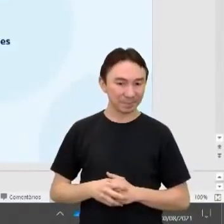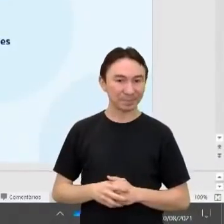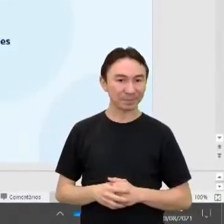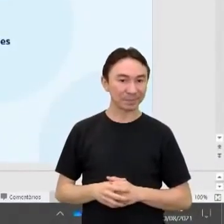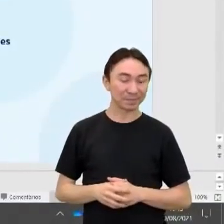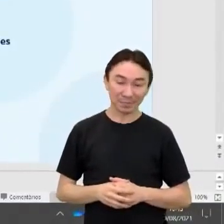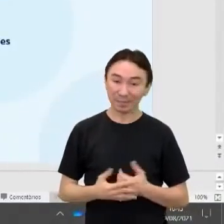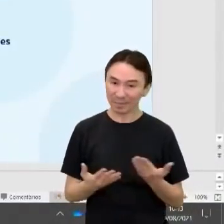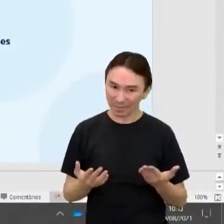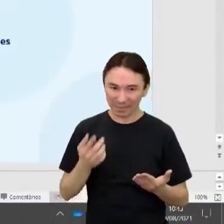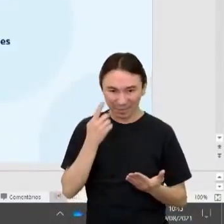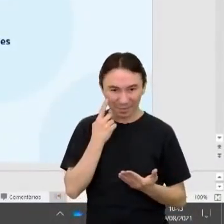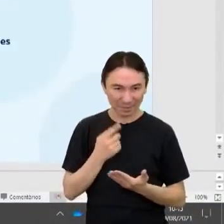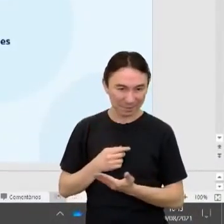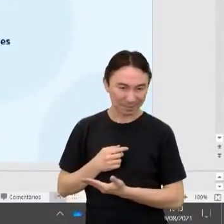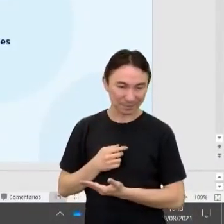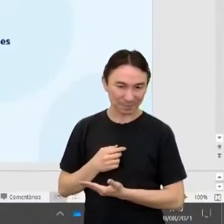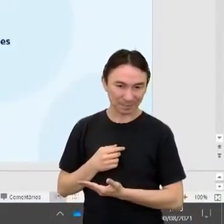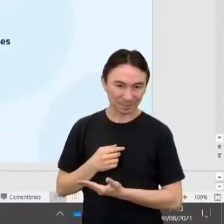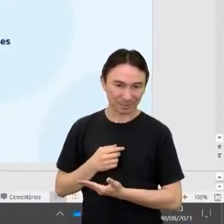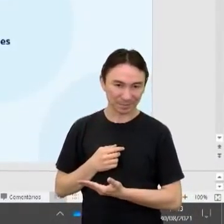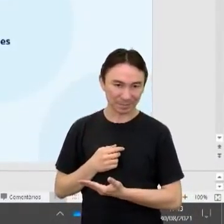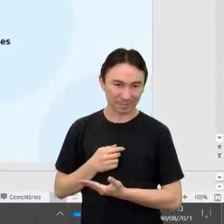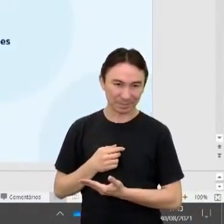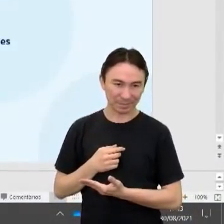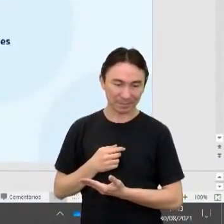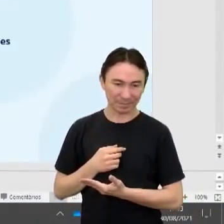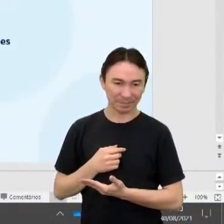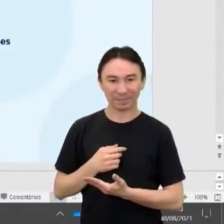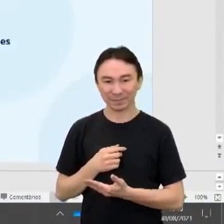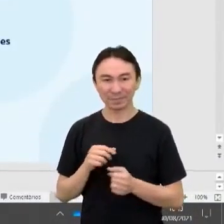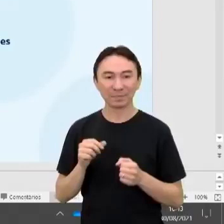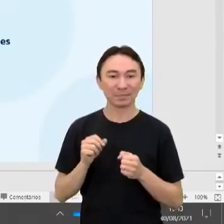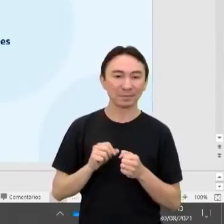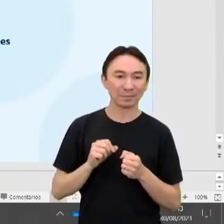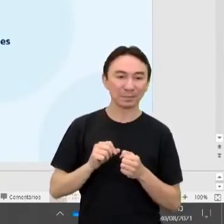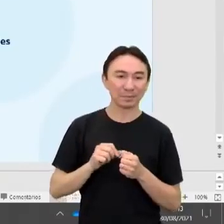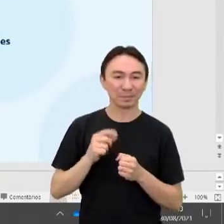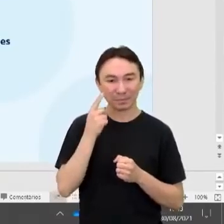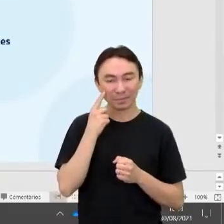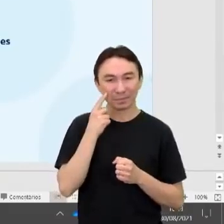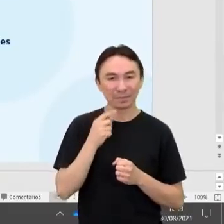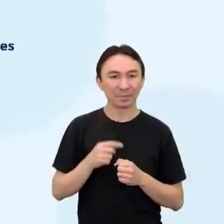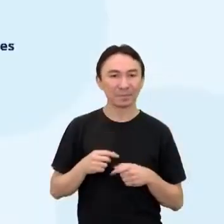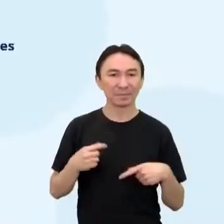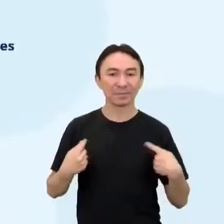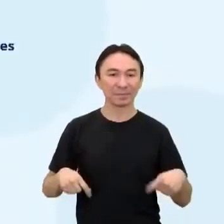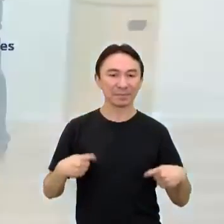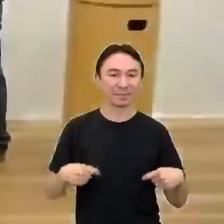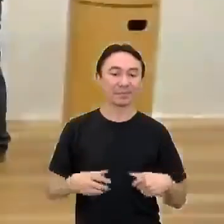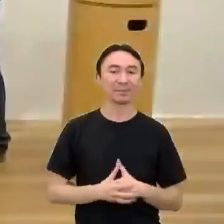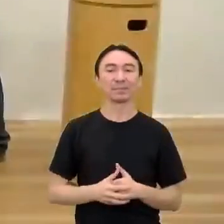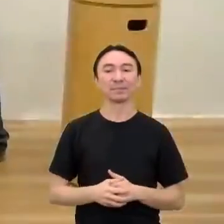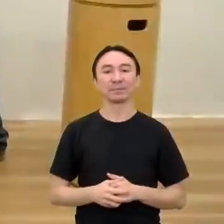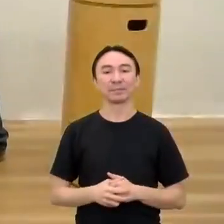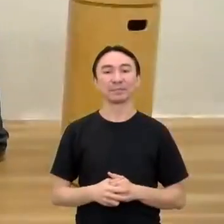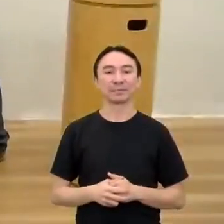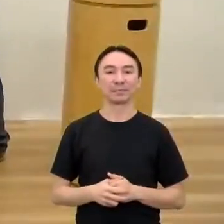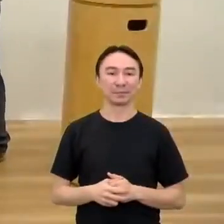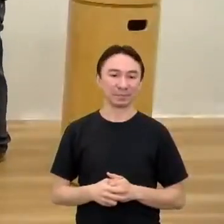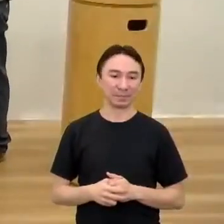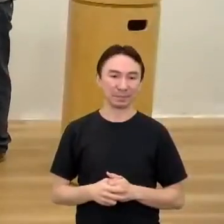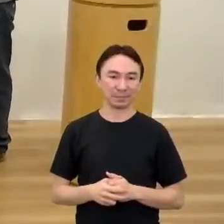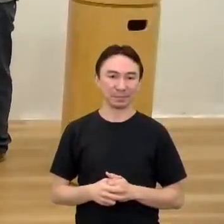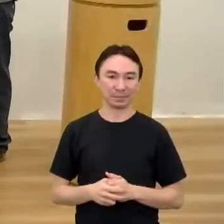esse monte de risco vermelho aqui, tá? O que eu fiz aqui? Acho que tem que pôr aqui, ó. Olá. A apresentação do slide. Legal, isso. Beleza,